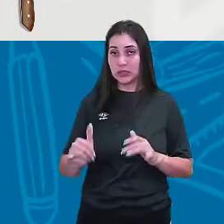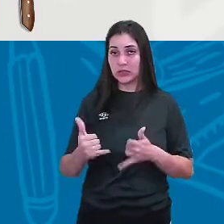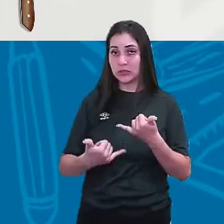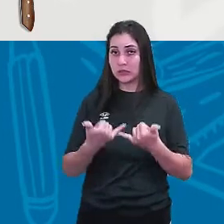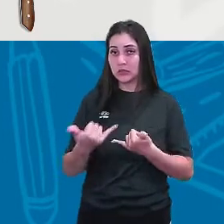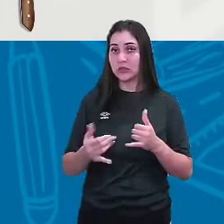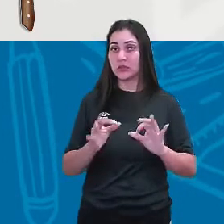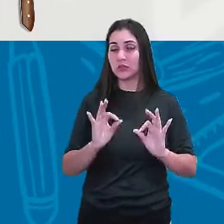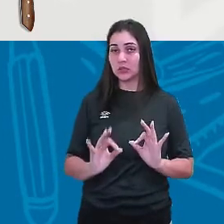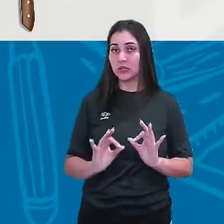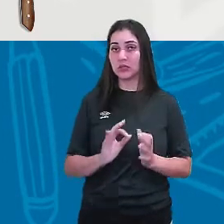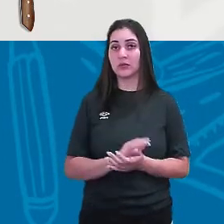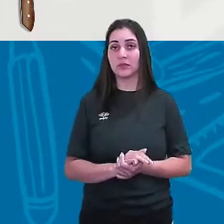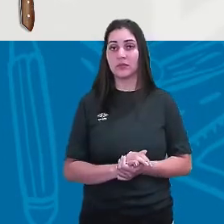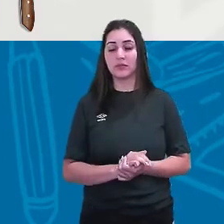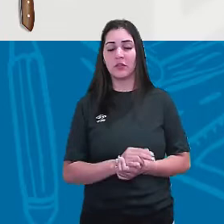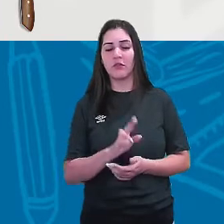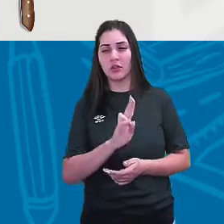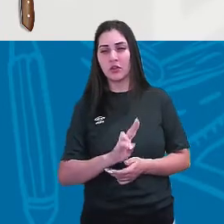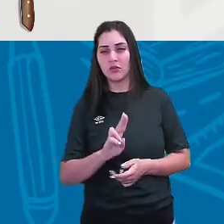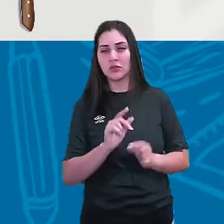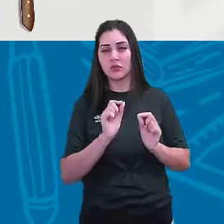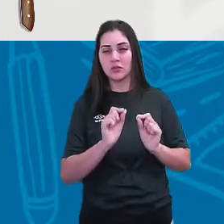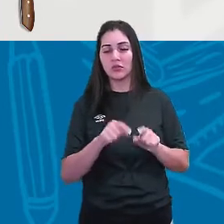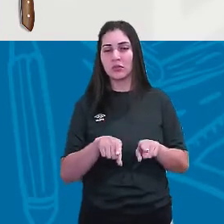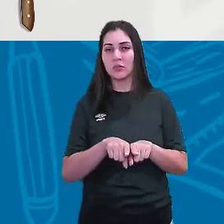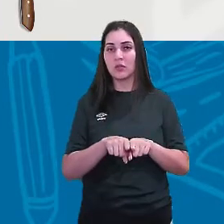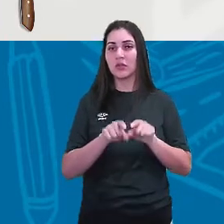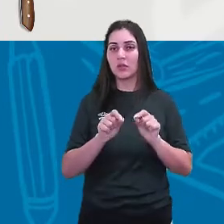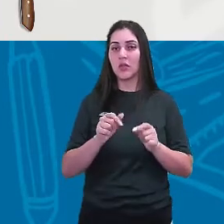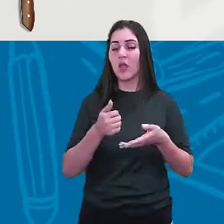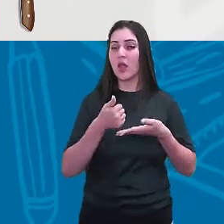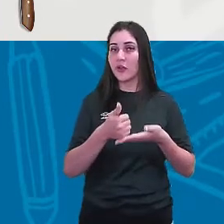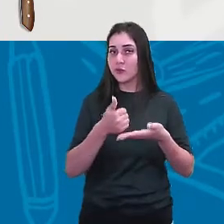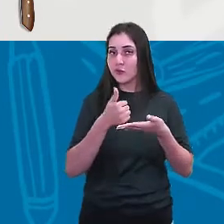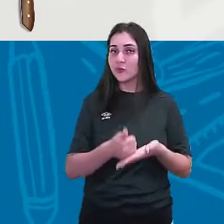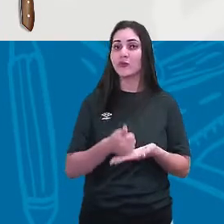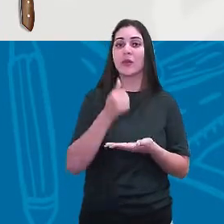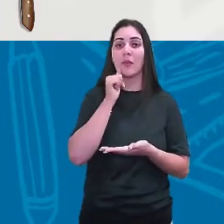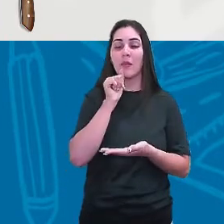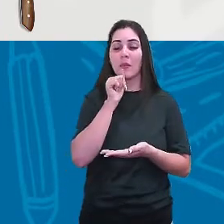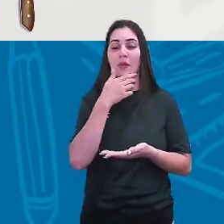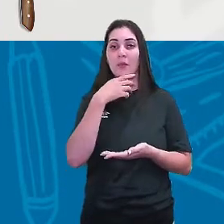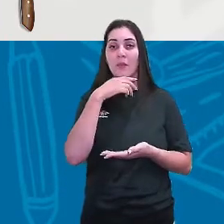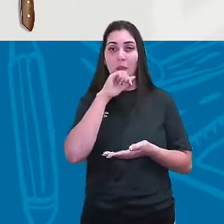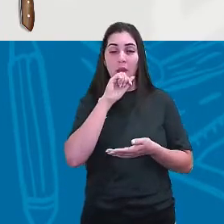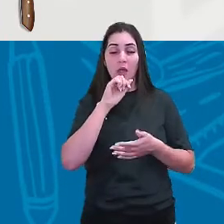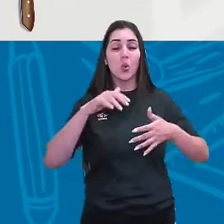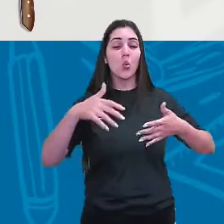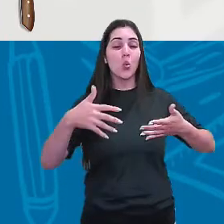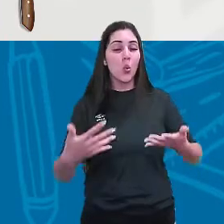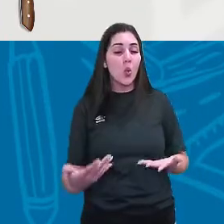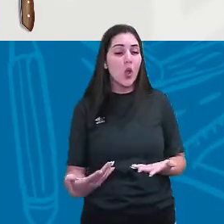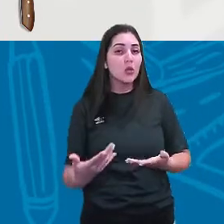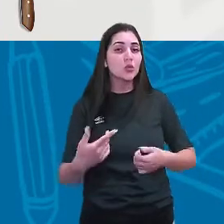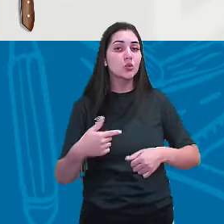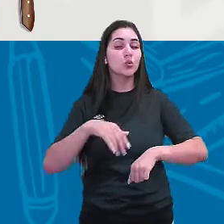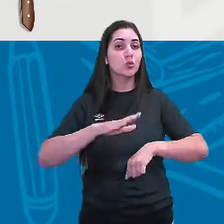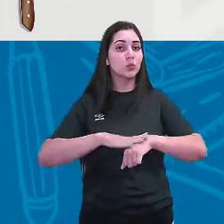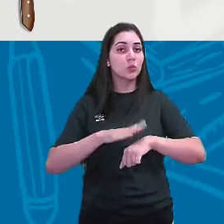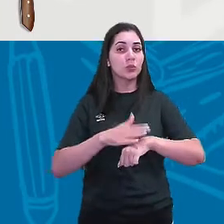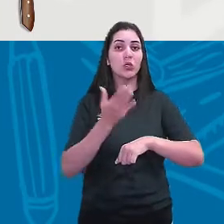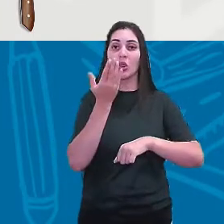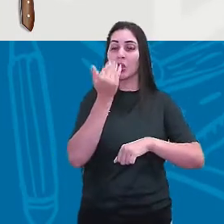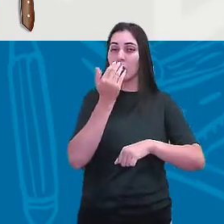tá certo? Aí você vai estar utilizando também com o auxílio ali da sua mãe e do seu pai na hora da alimentação. Mas